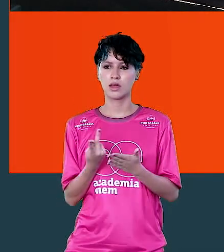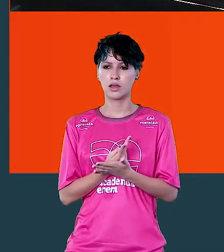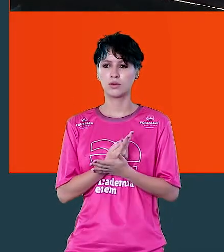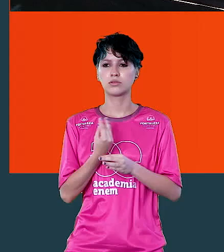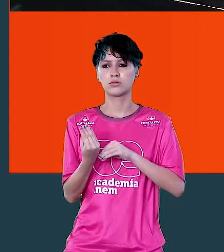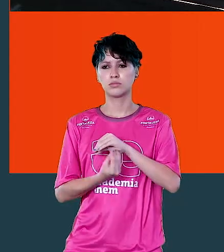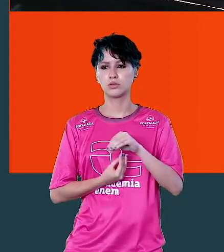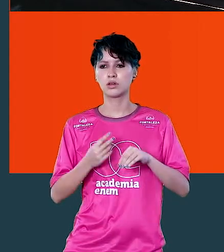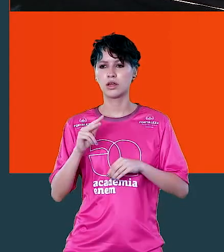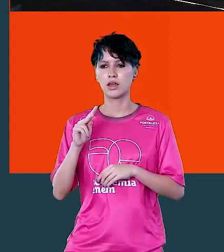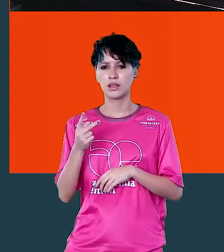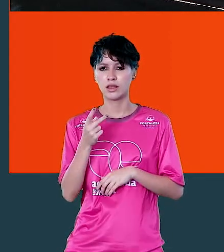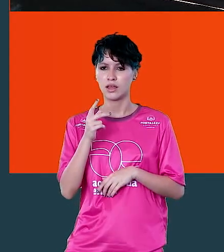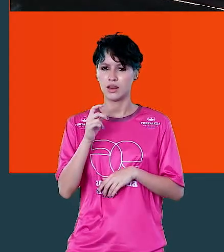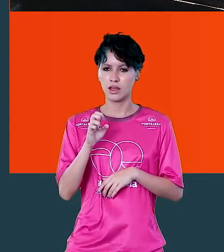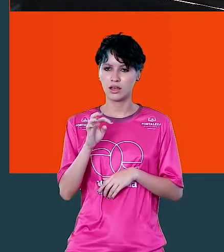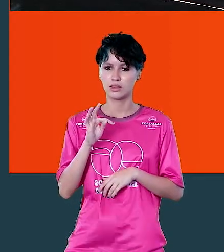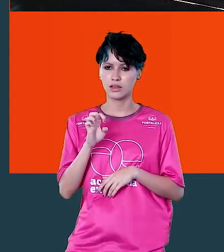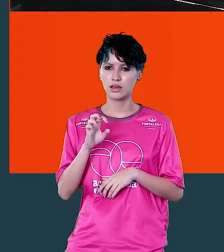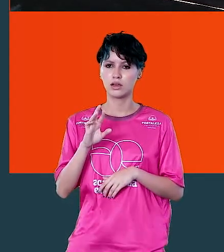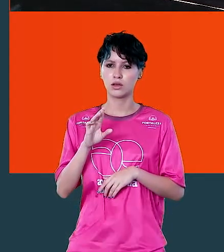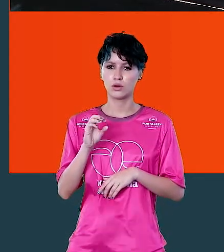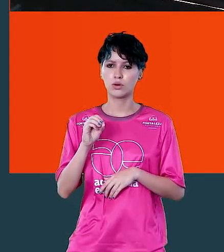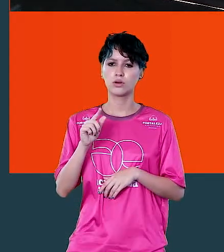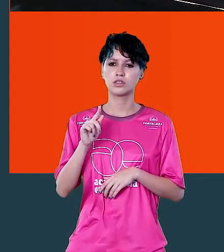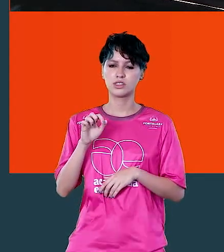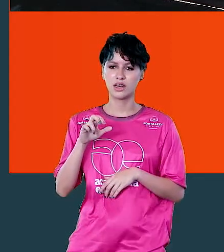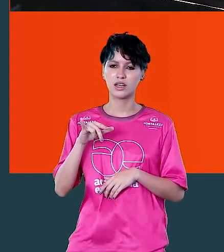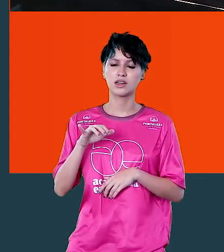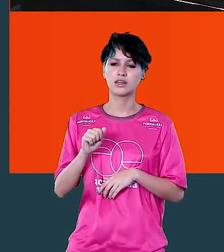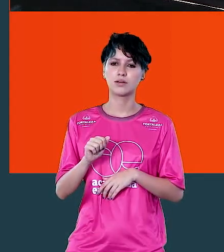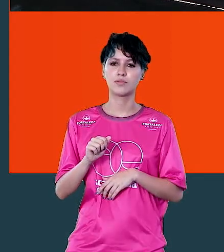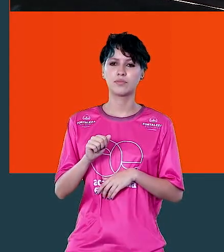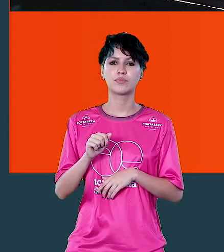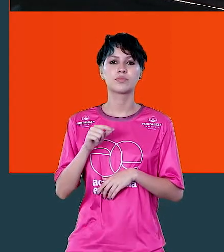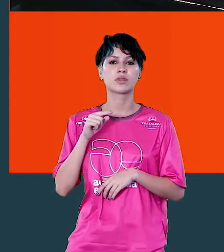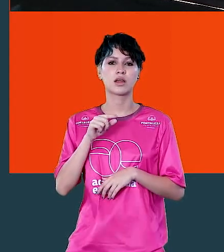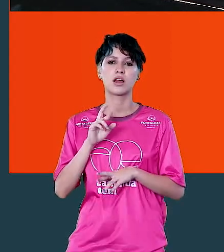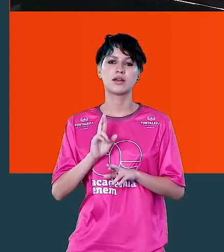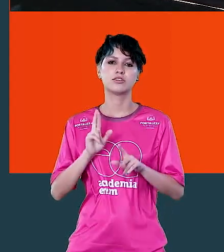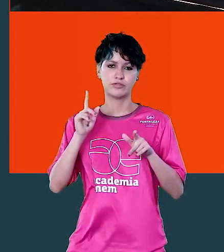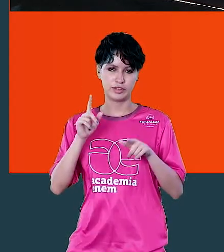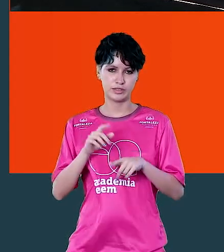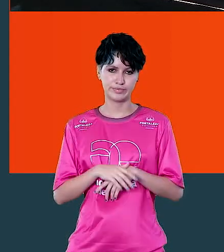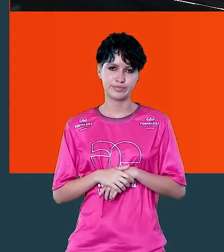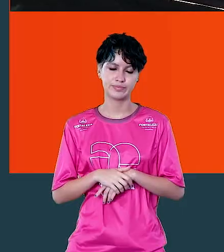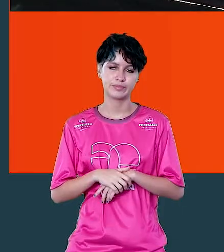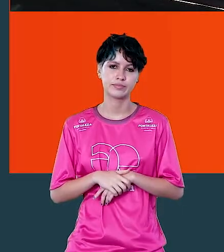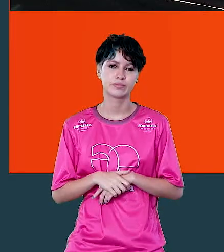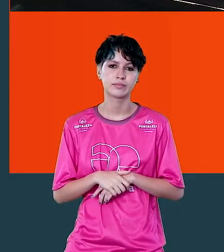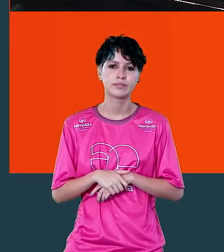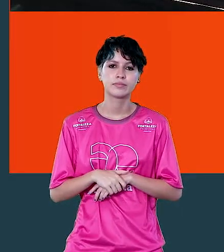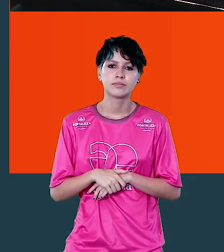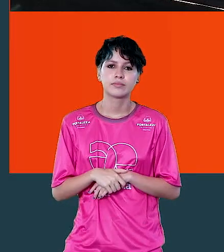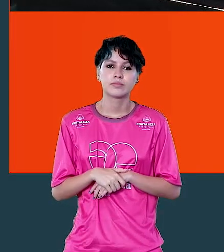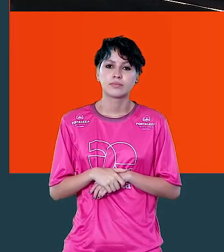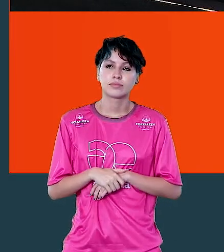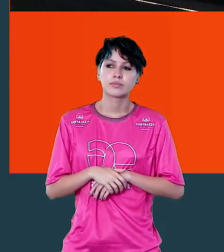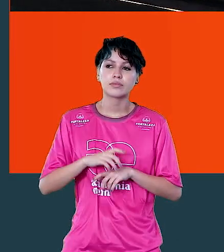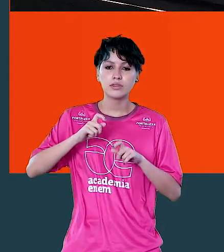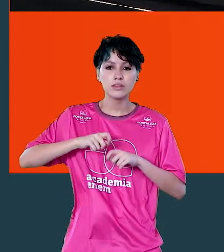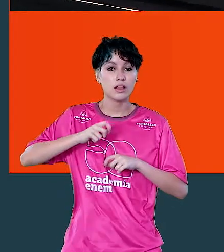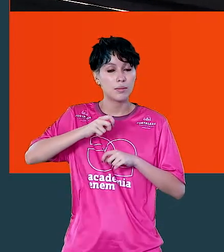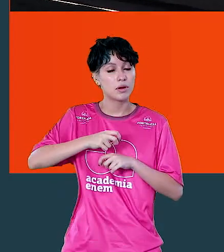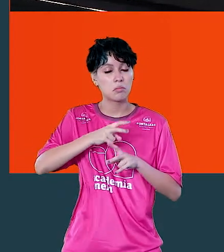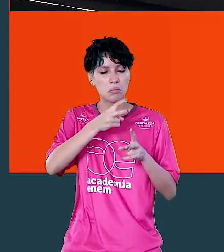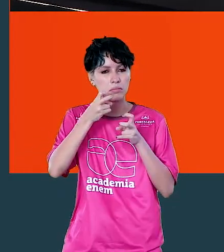heterogênea, ó. Destaquei lá, ó, heterogênea, diferente. Eu consigo diferenciar as fases dessa mistura.